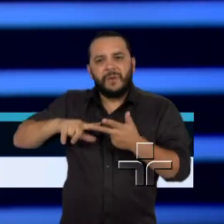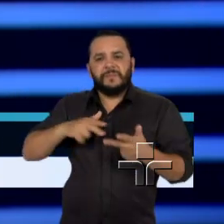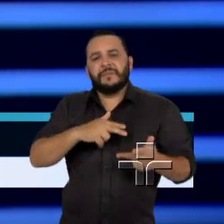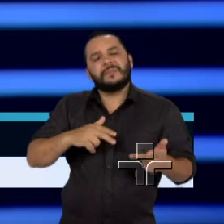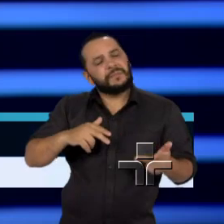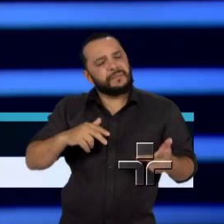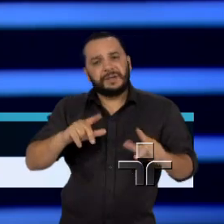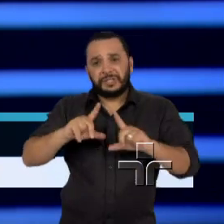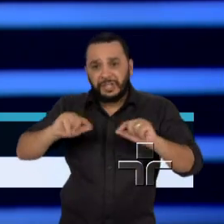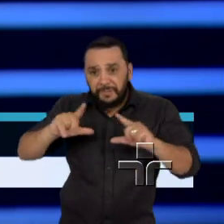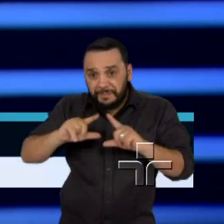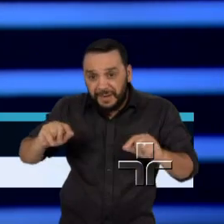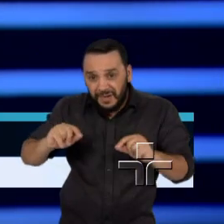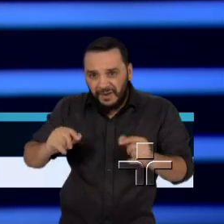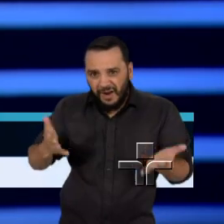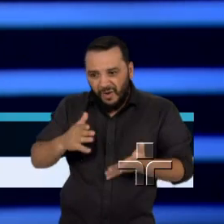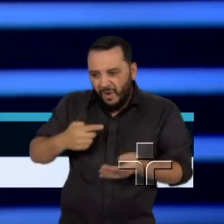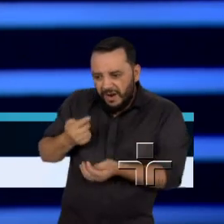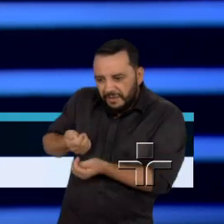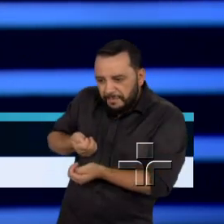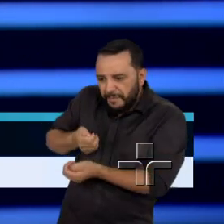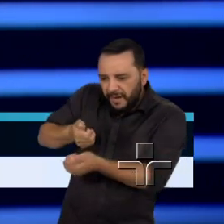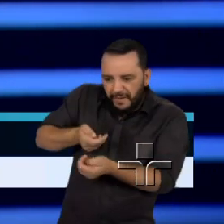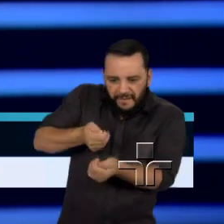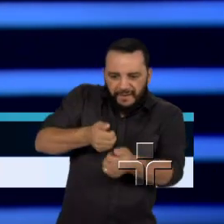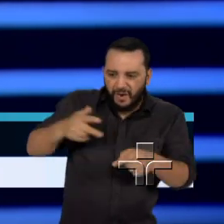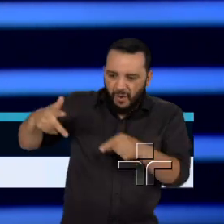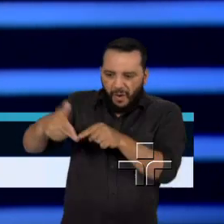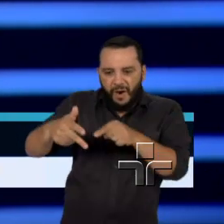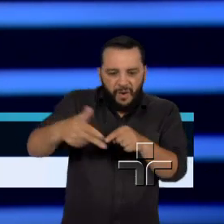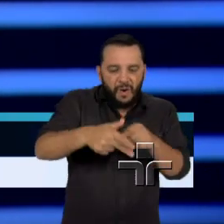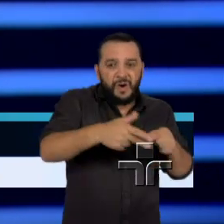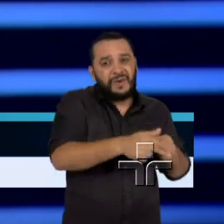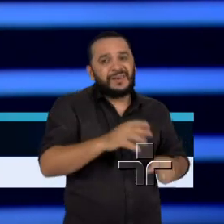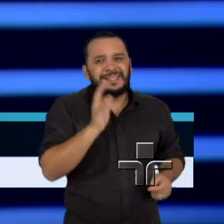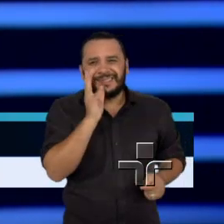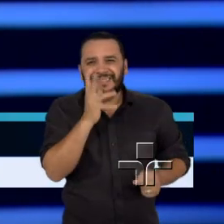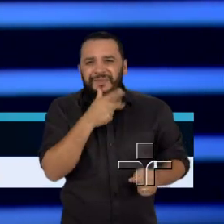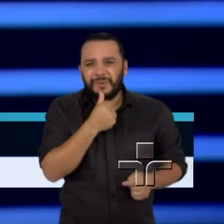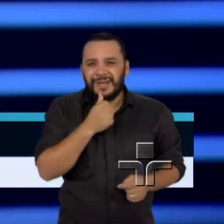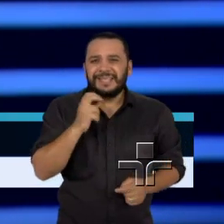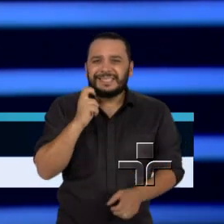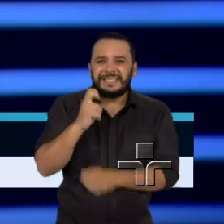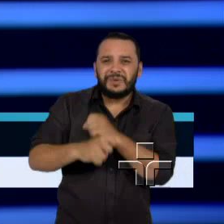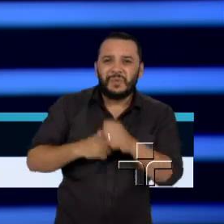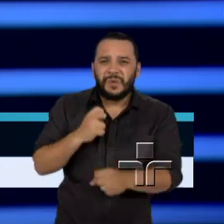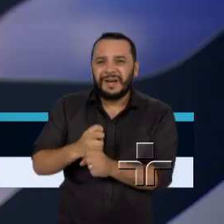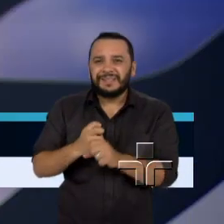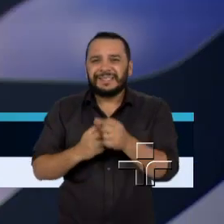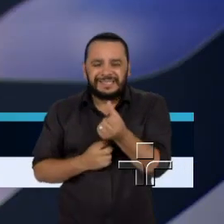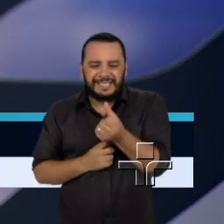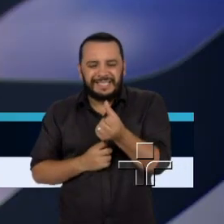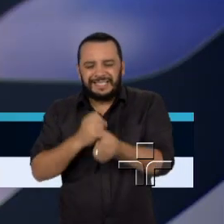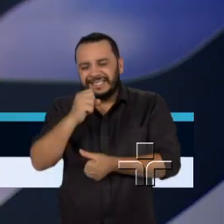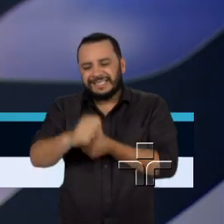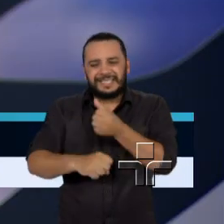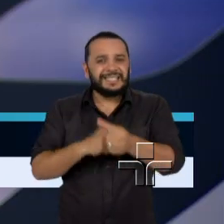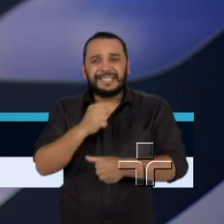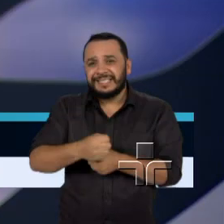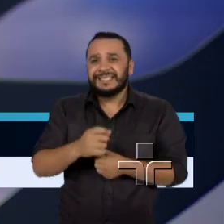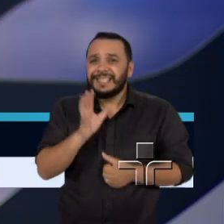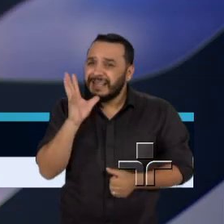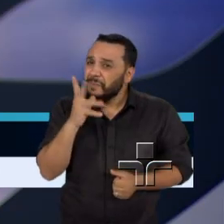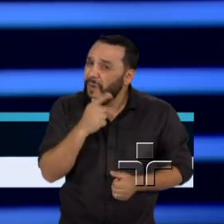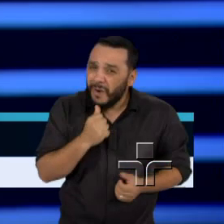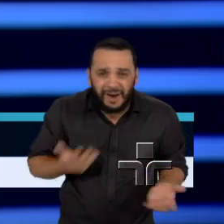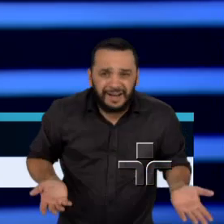você quebrar essa cadeia de produção, tá certo? Você vai demorar 5, 6, 7, 8 anos para remontar. Não é uma coisa... Não estamos falando de fazer uma